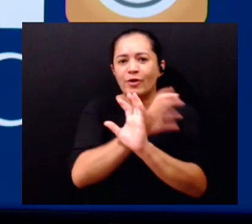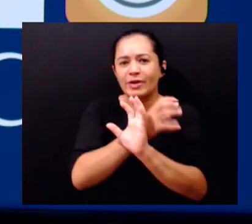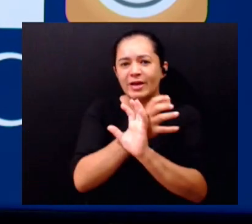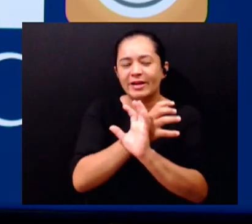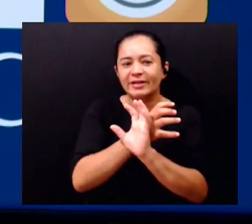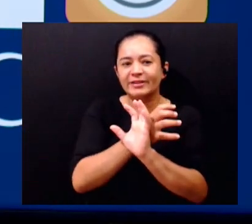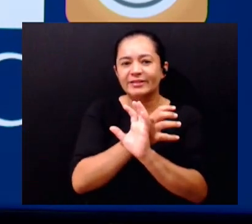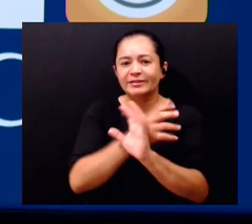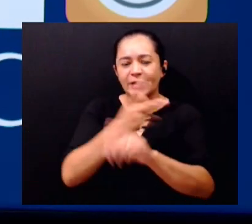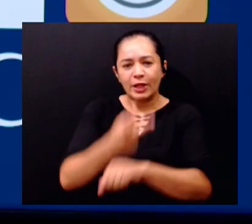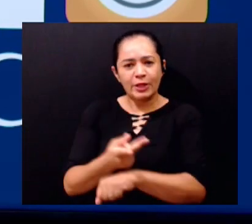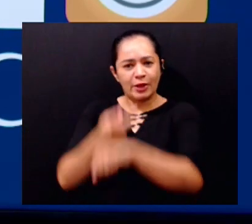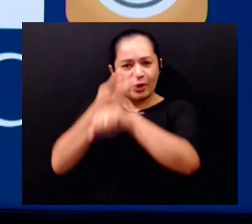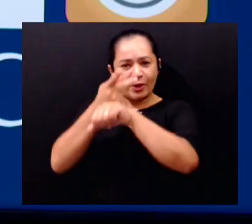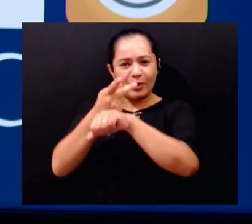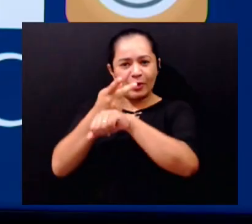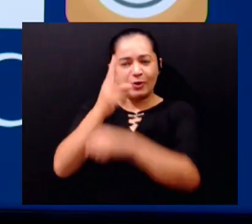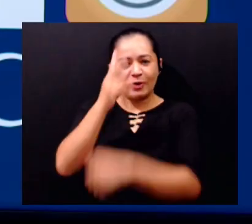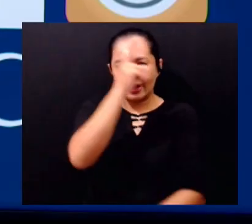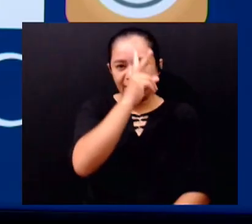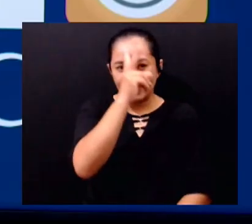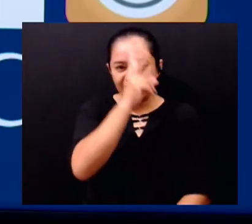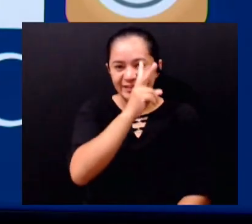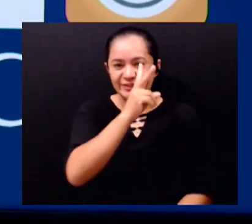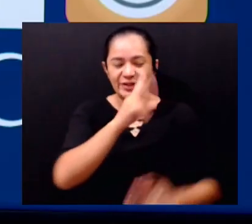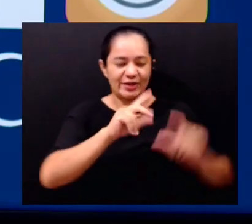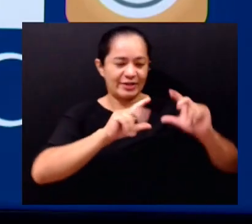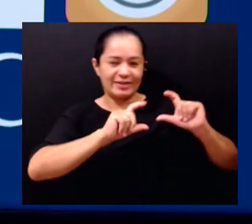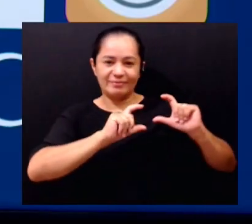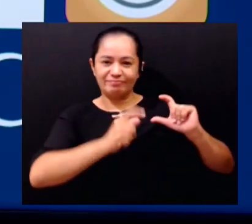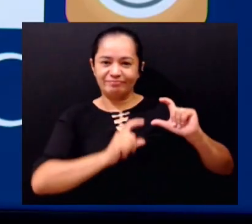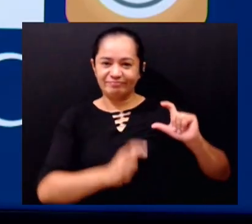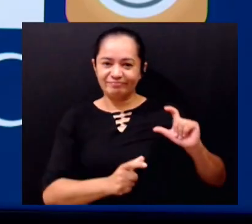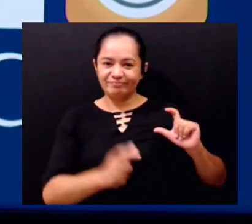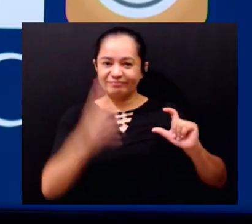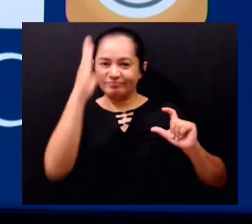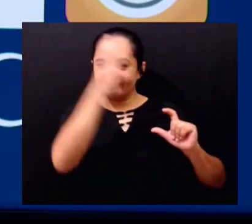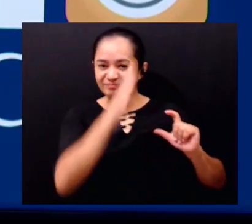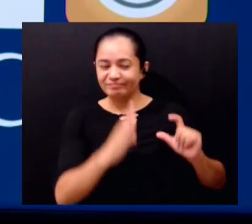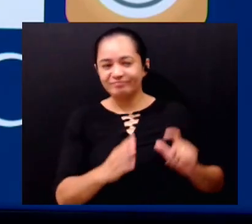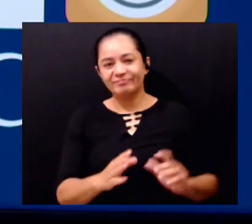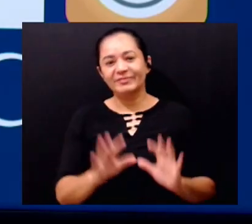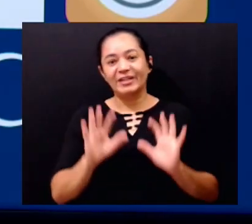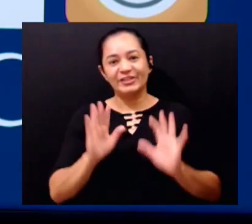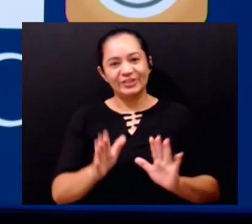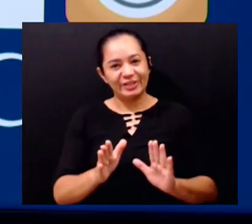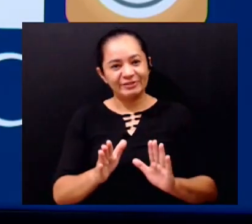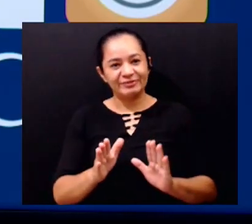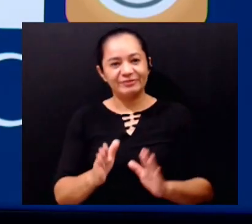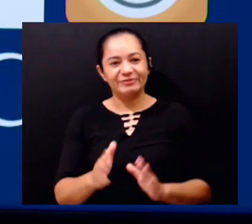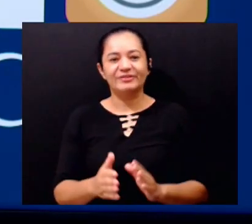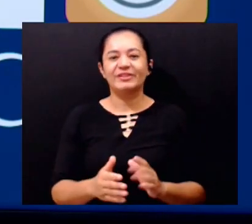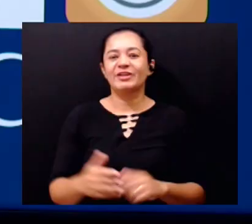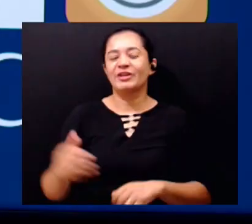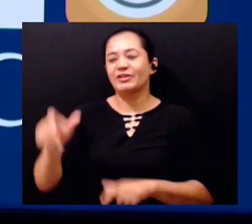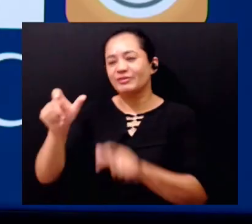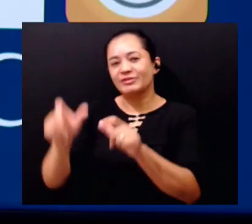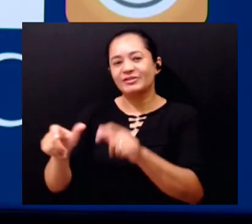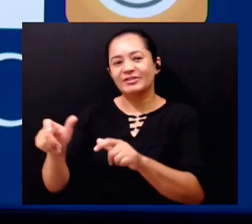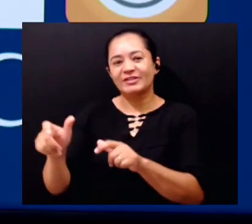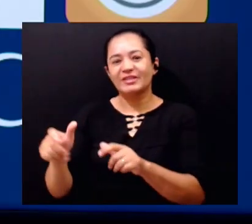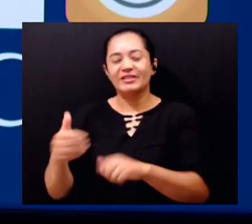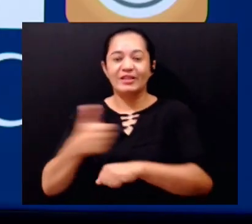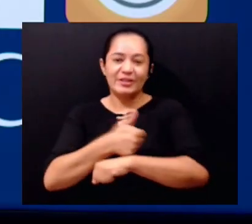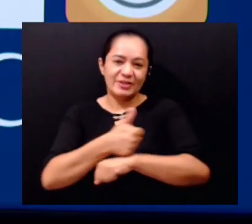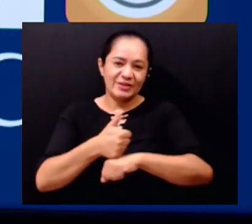à história em quadrinho no Brasil, hein? Tudo isso e muito mais já com os nossos entrevistados, especialistas no